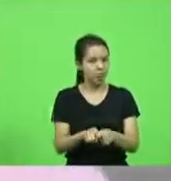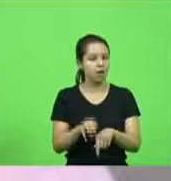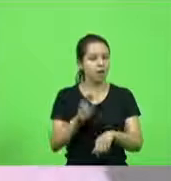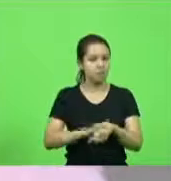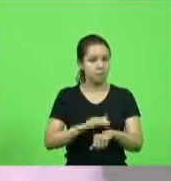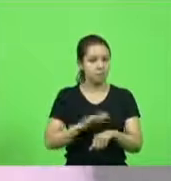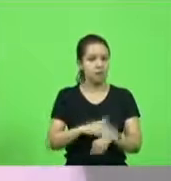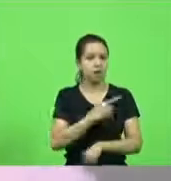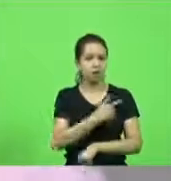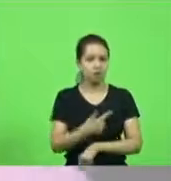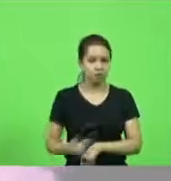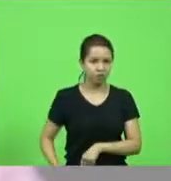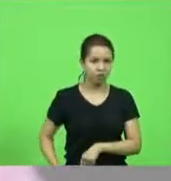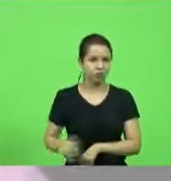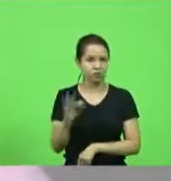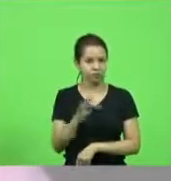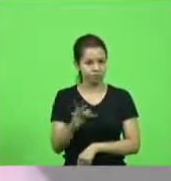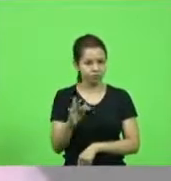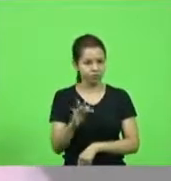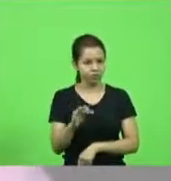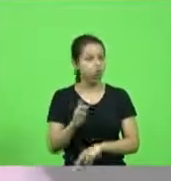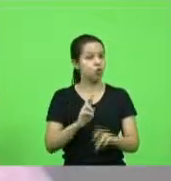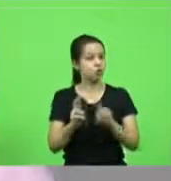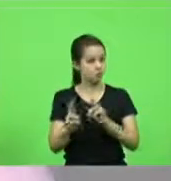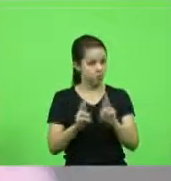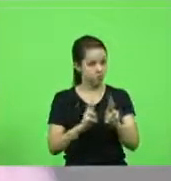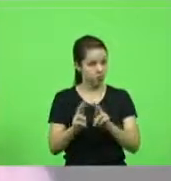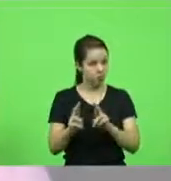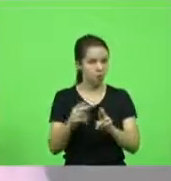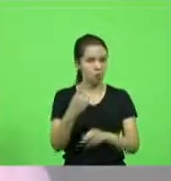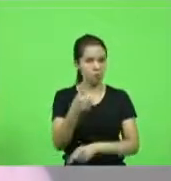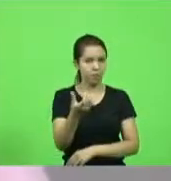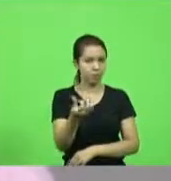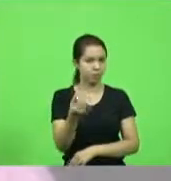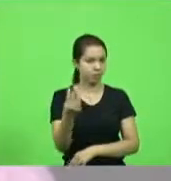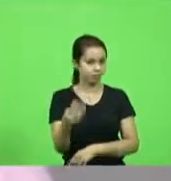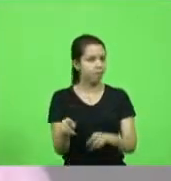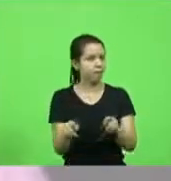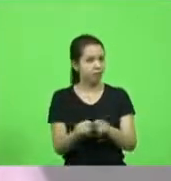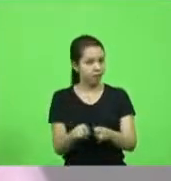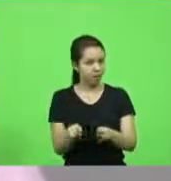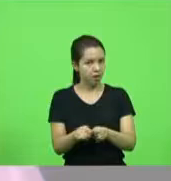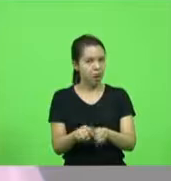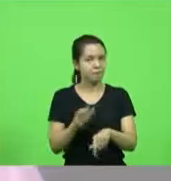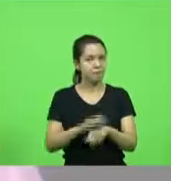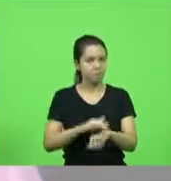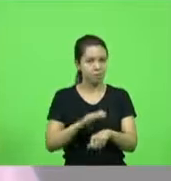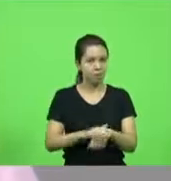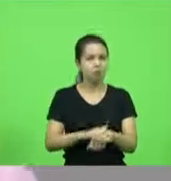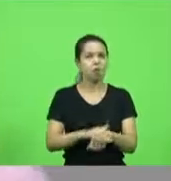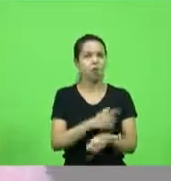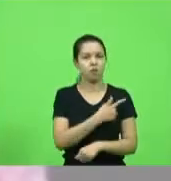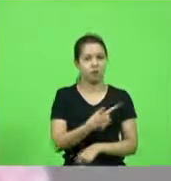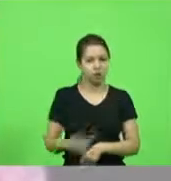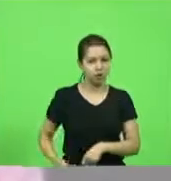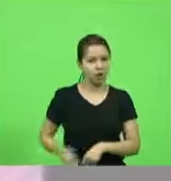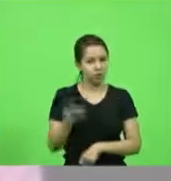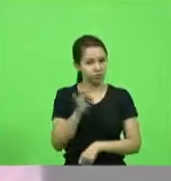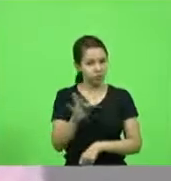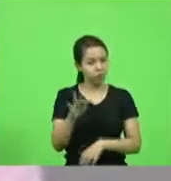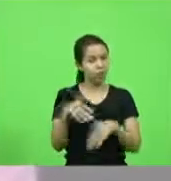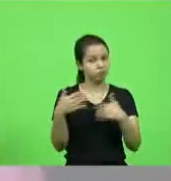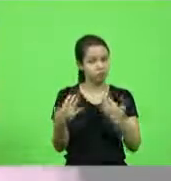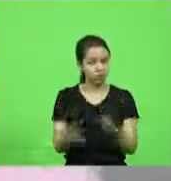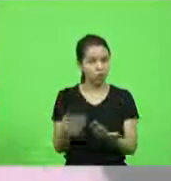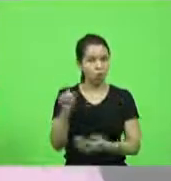A 163 é obra do governo federal. Então, o governo federal tem que dar a resposta. Todos